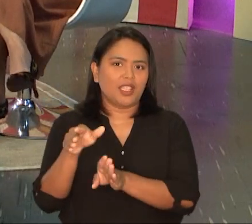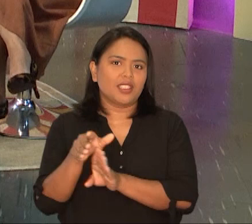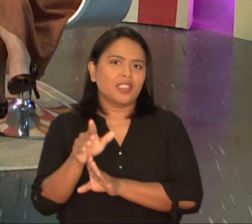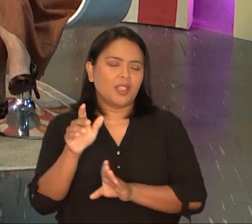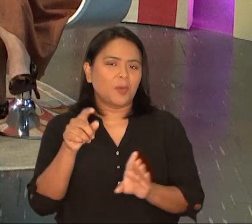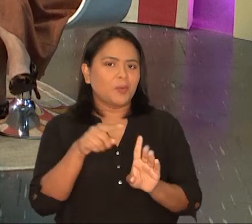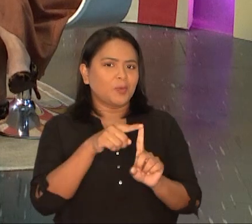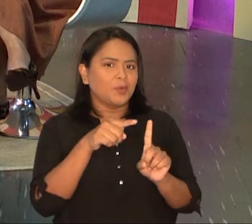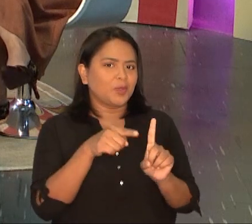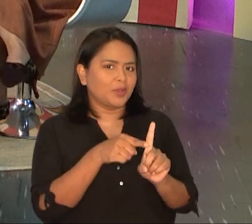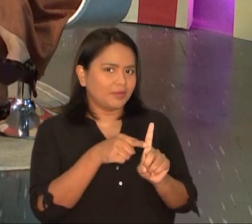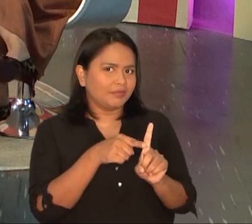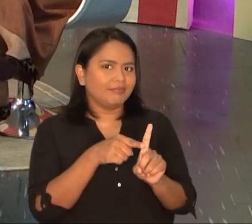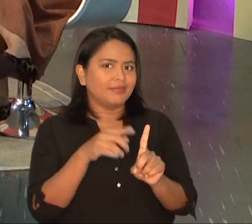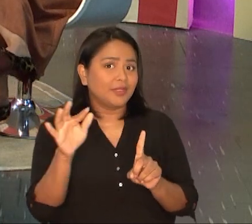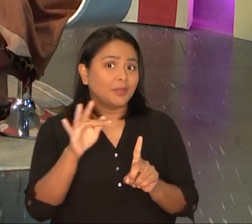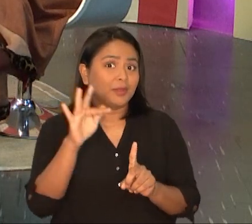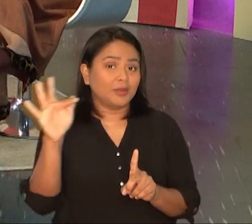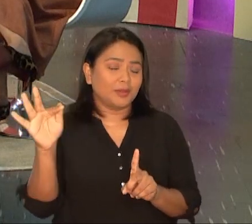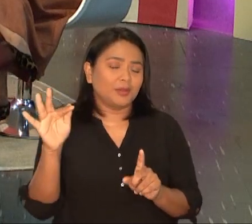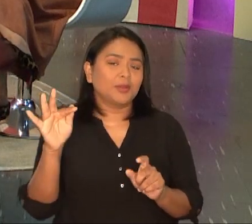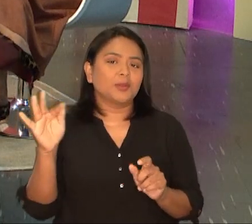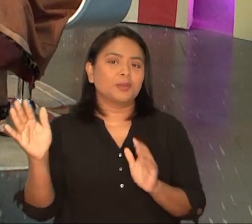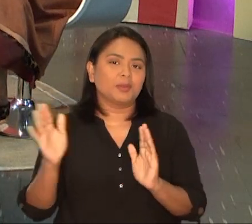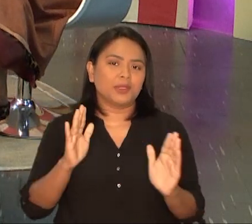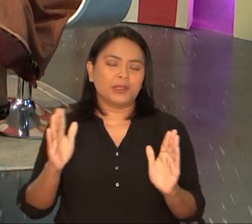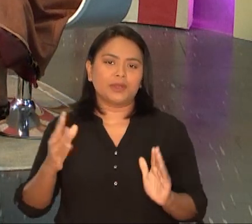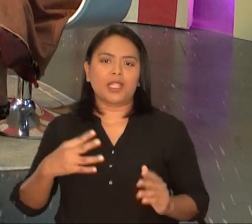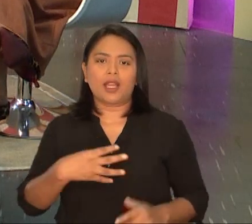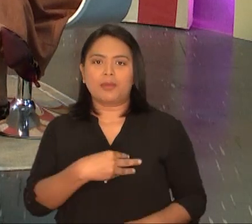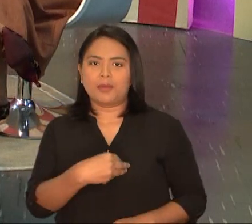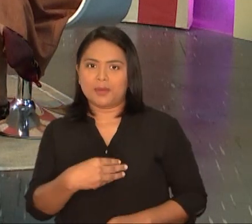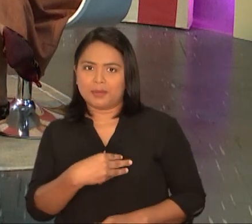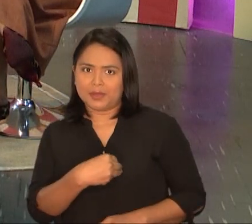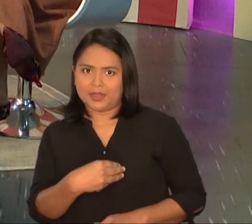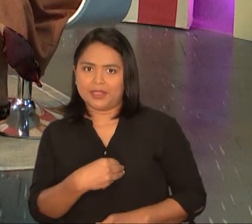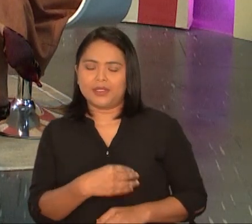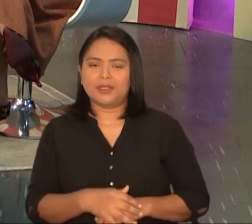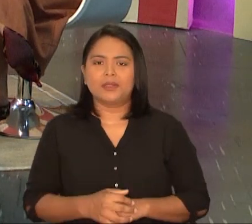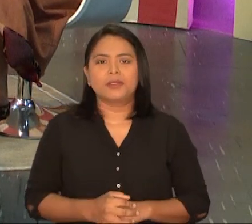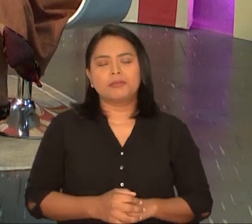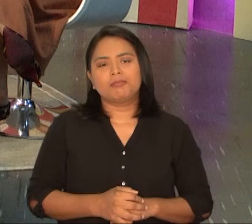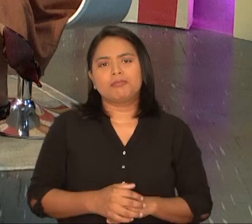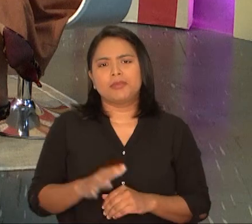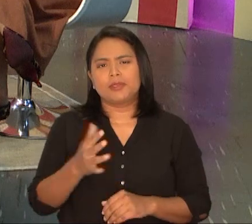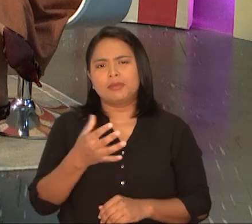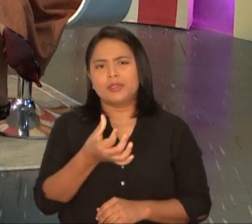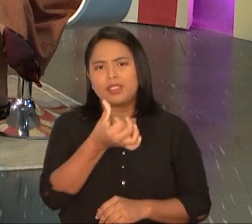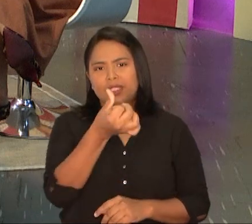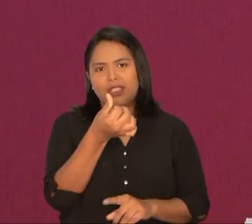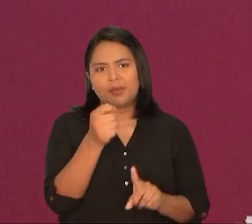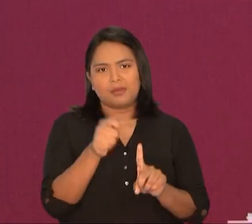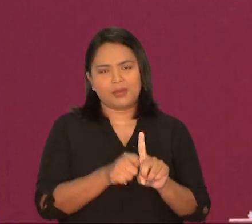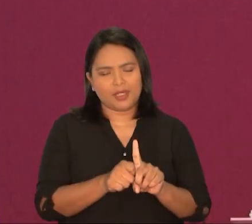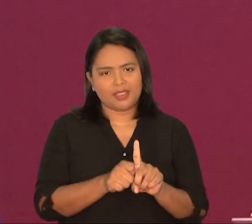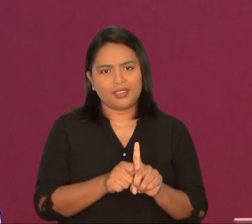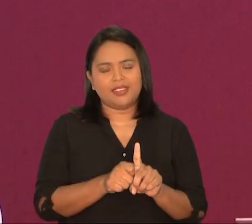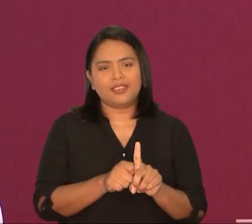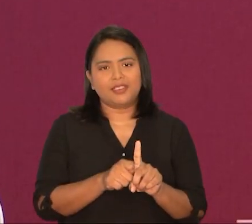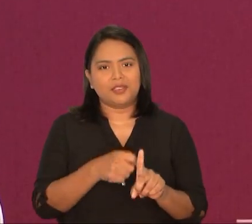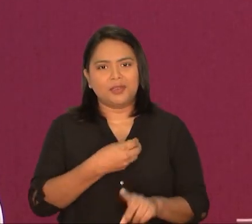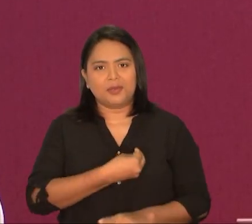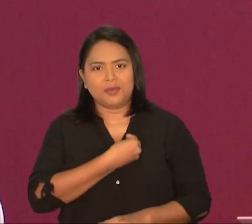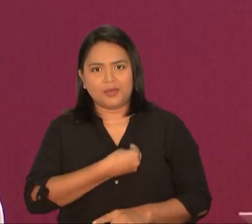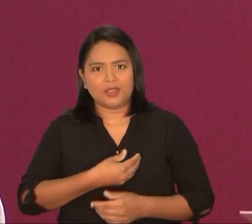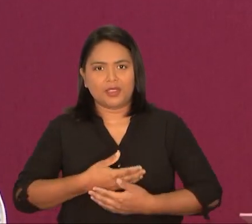futuras mamães, que vão precisar passar por esse momento aí da amamentação, pelo menos nos 6 primeiros meses de vida do bebê, né?